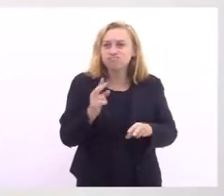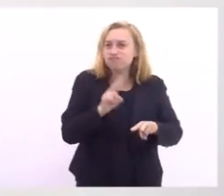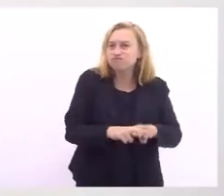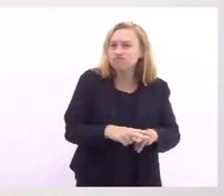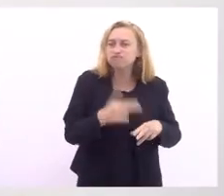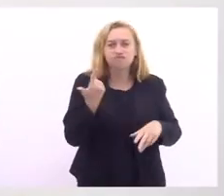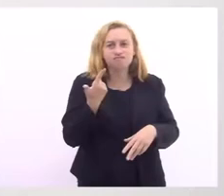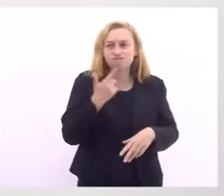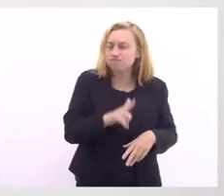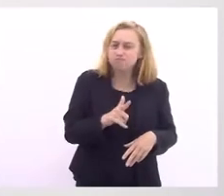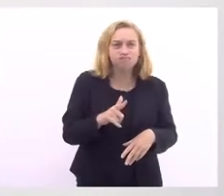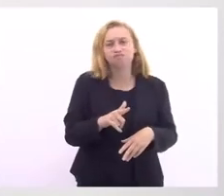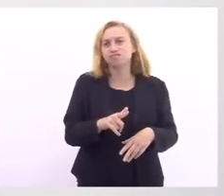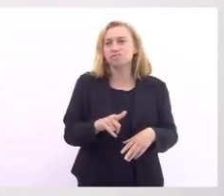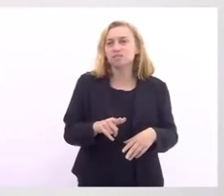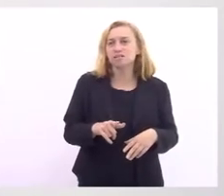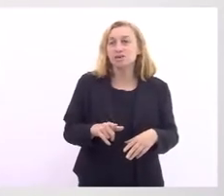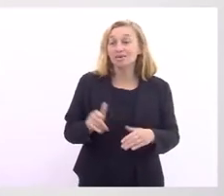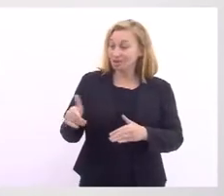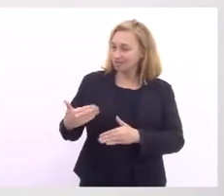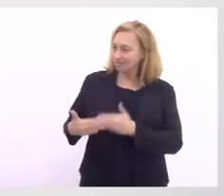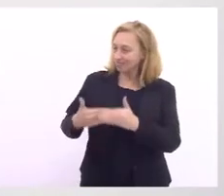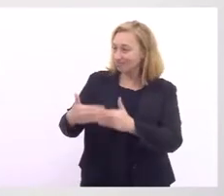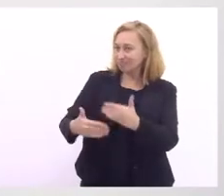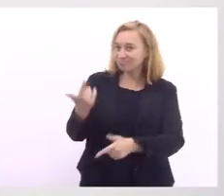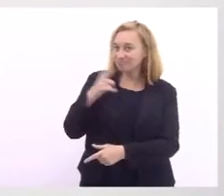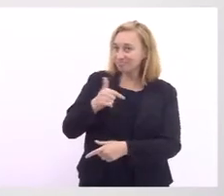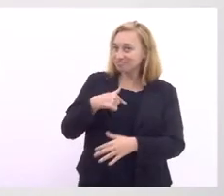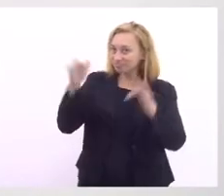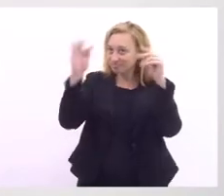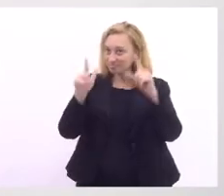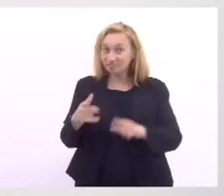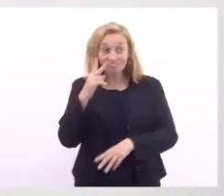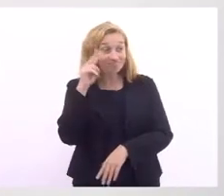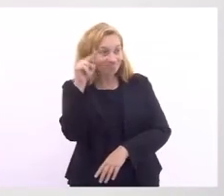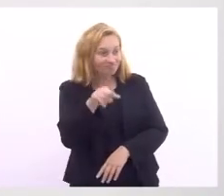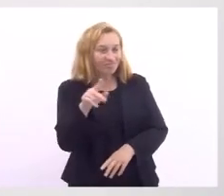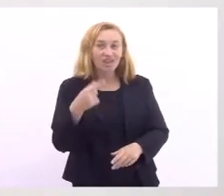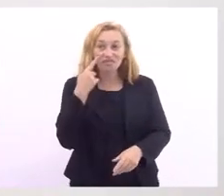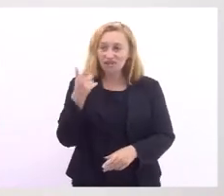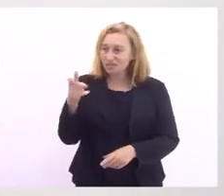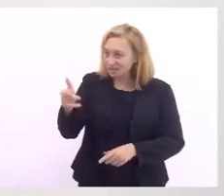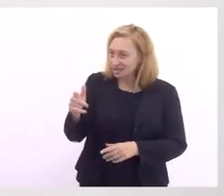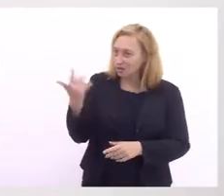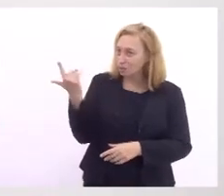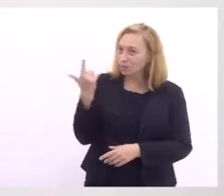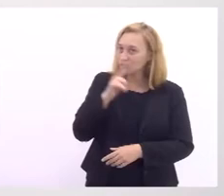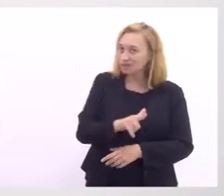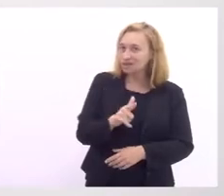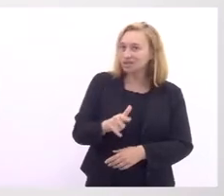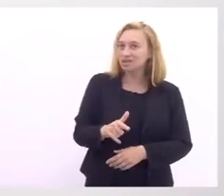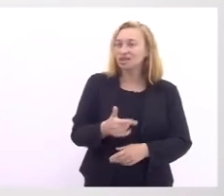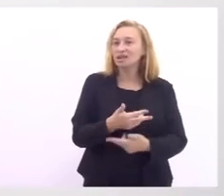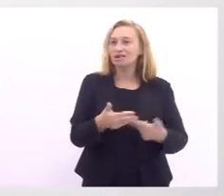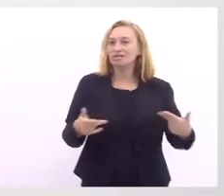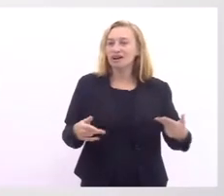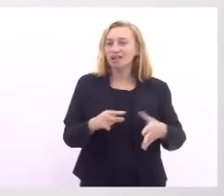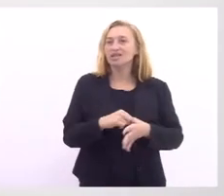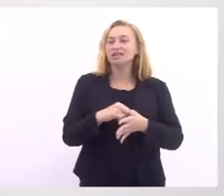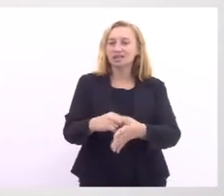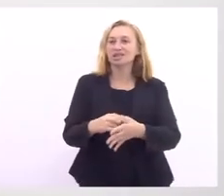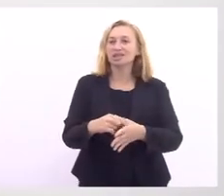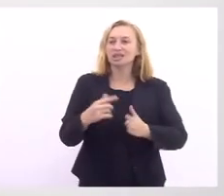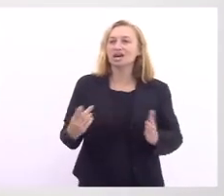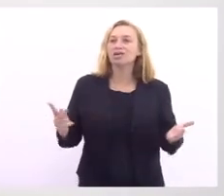o preso conseguir construir uma trajetória eu fico muito feliz e olhar e ver que você possibilita com que várias lideranças